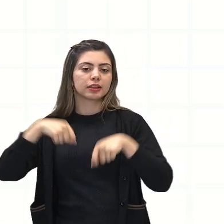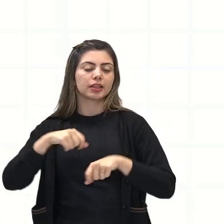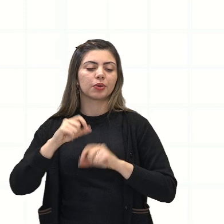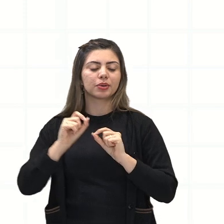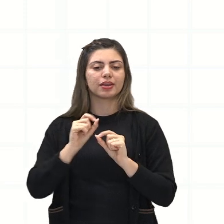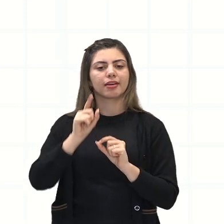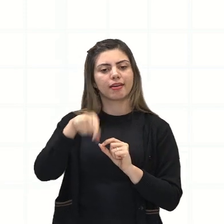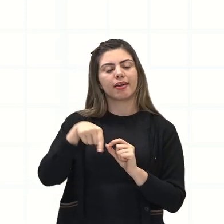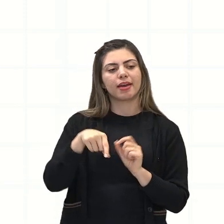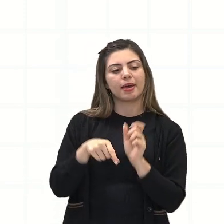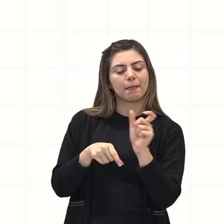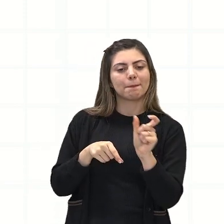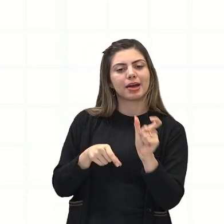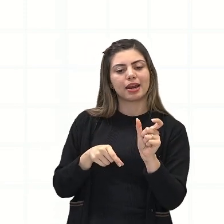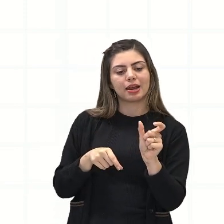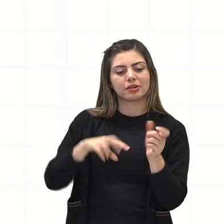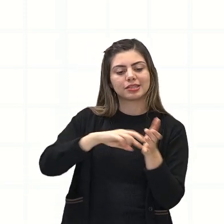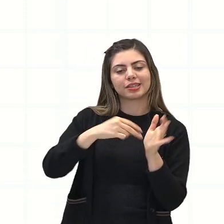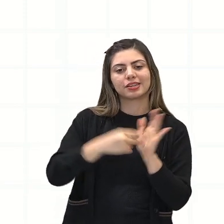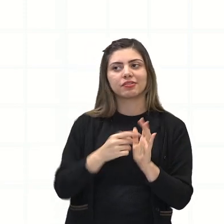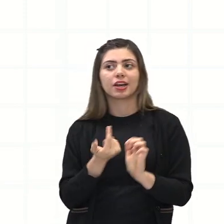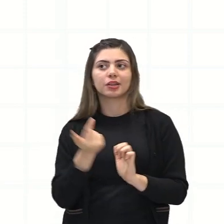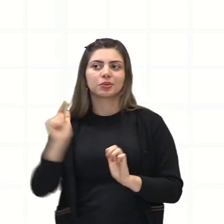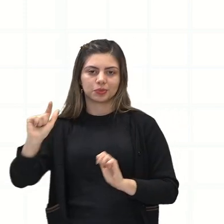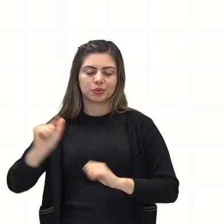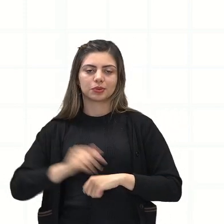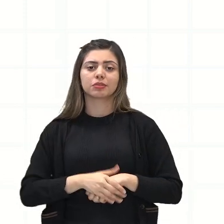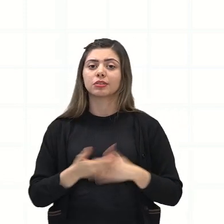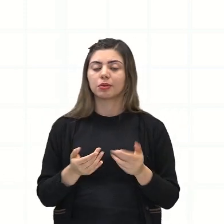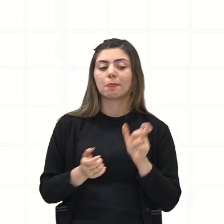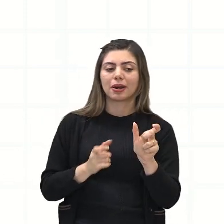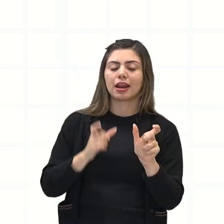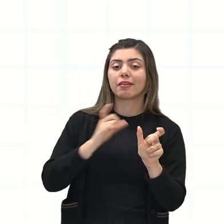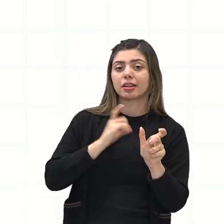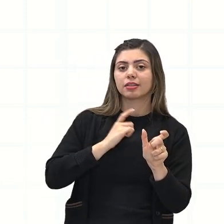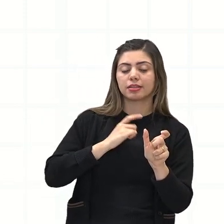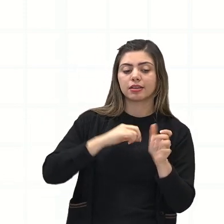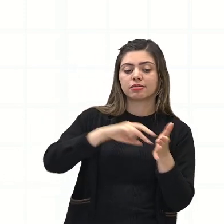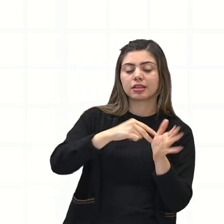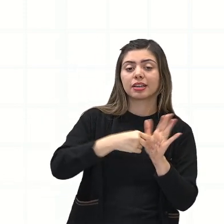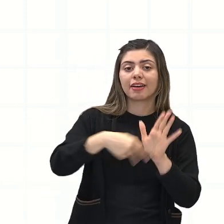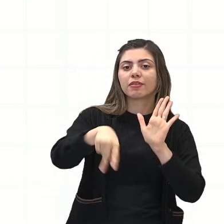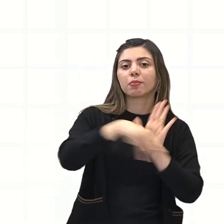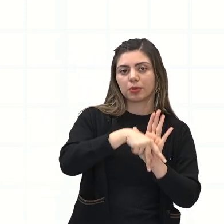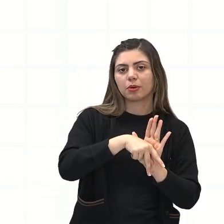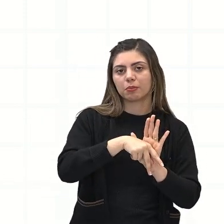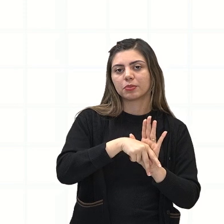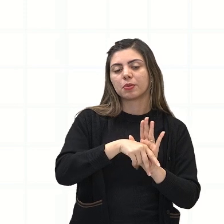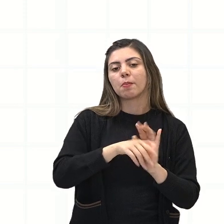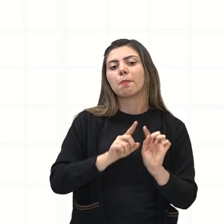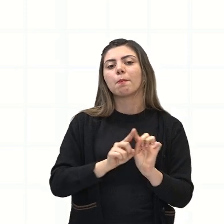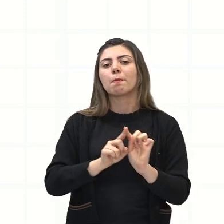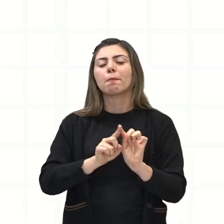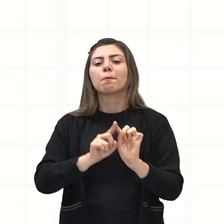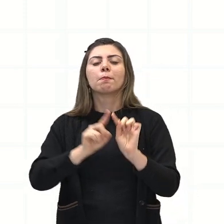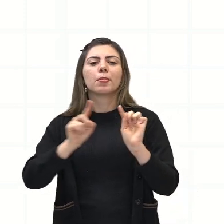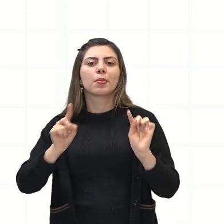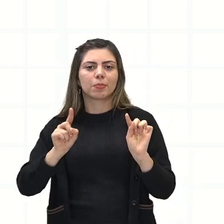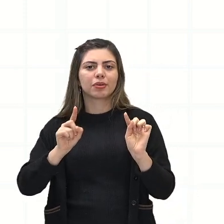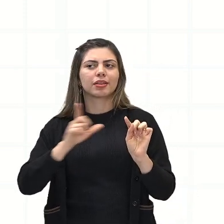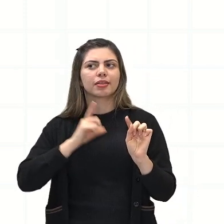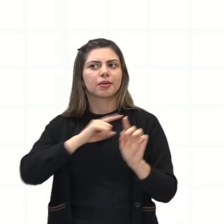sentido convencional da palavra. Então, as palavras possuem seu significado, possuem o seu sentido, possuem o objetivo de transmitir